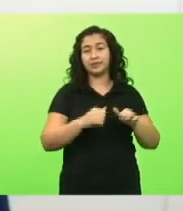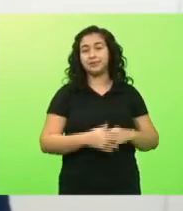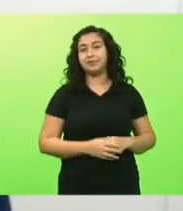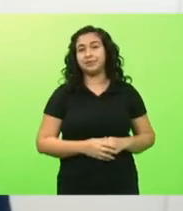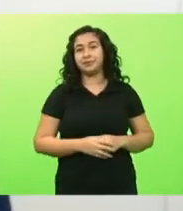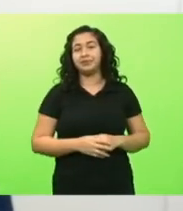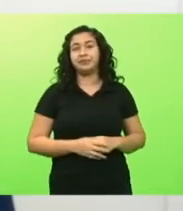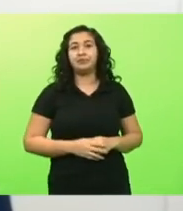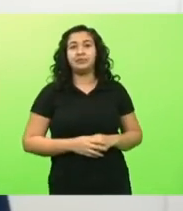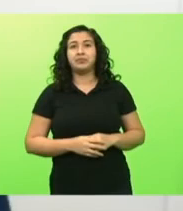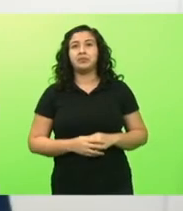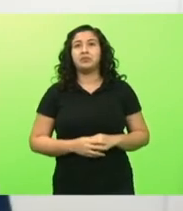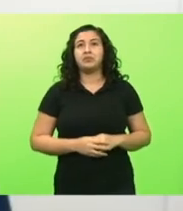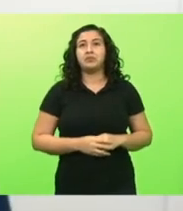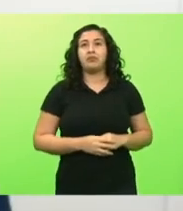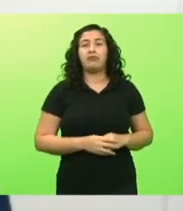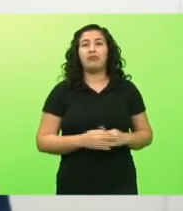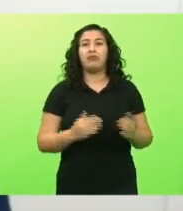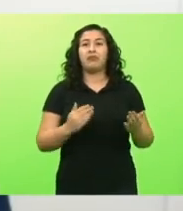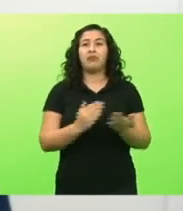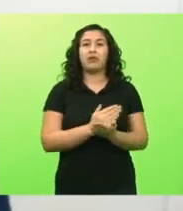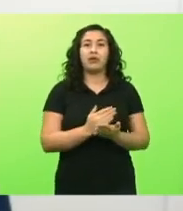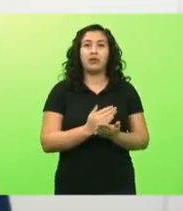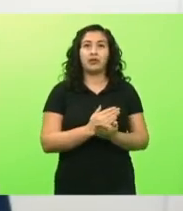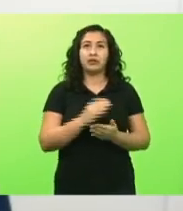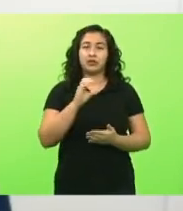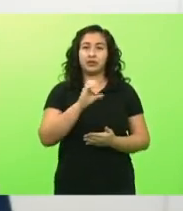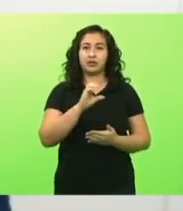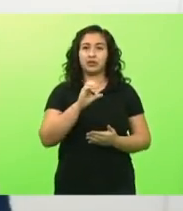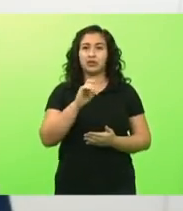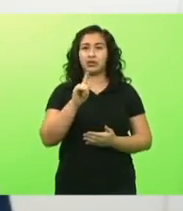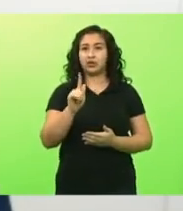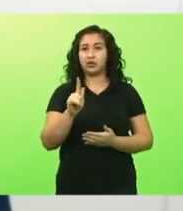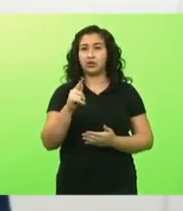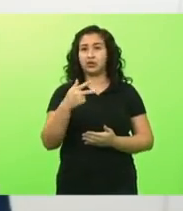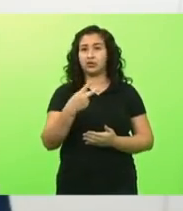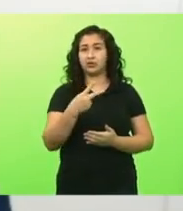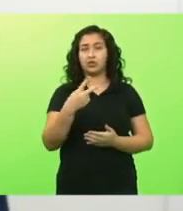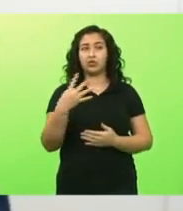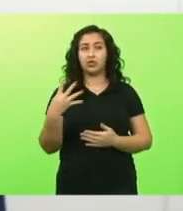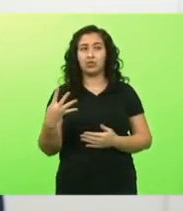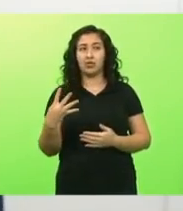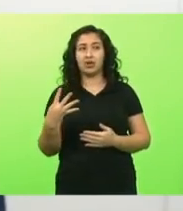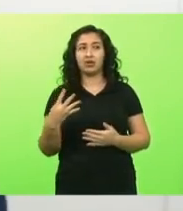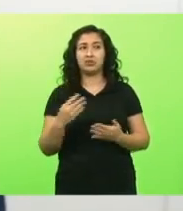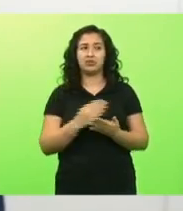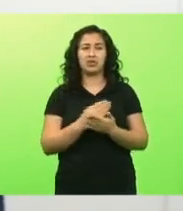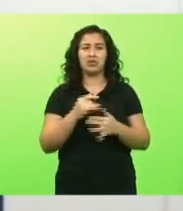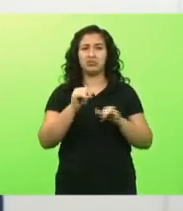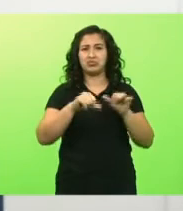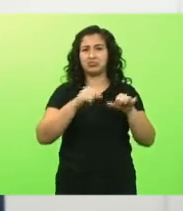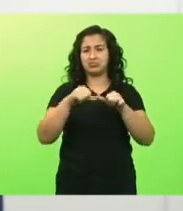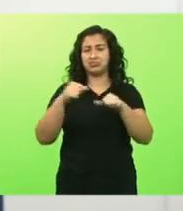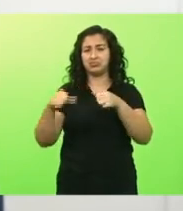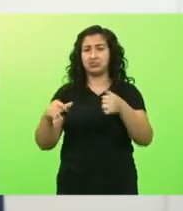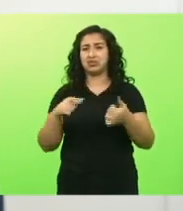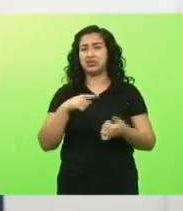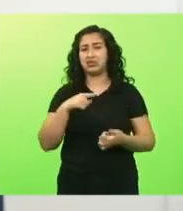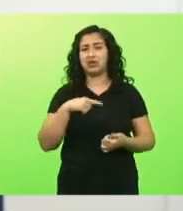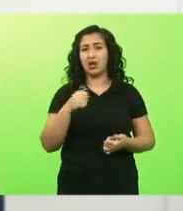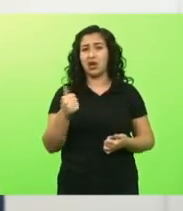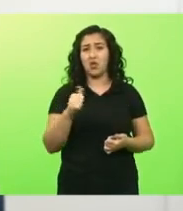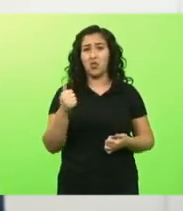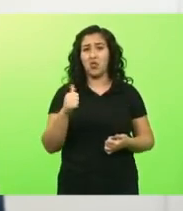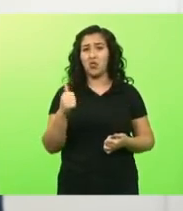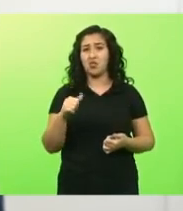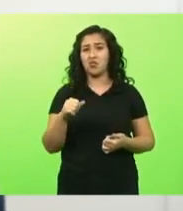FG 23 para FG 24, então uma série de alterações, de 11 para